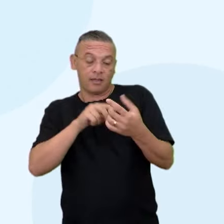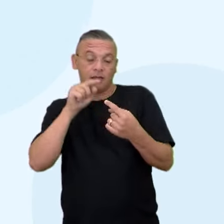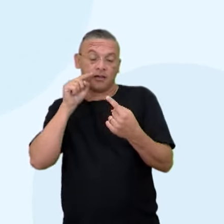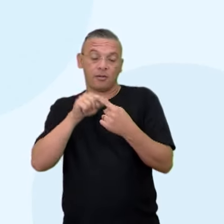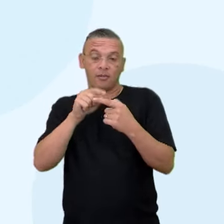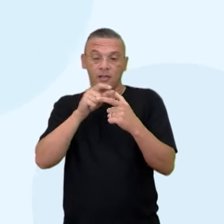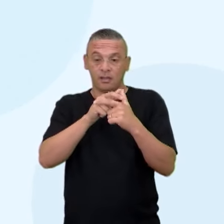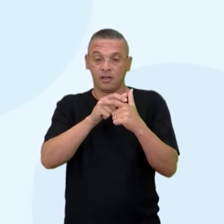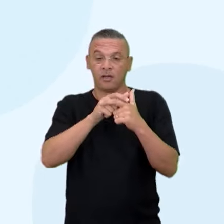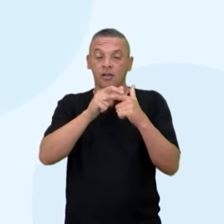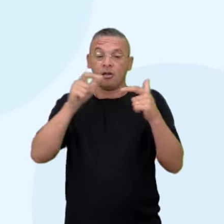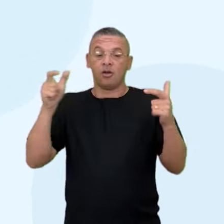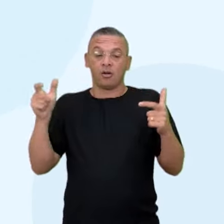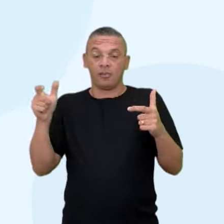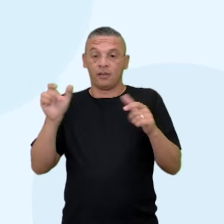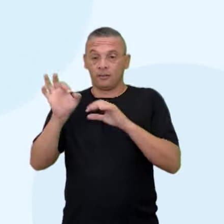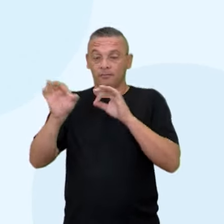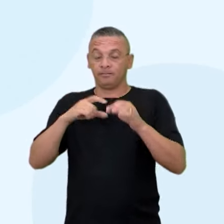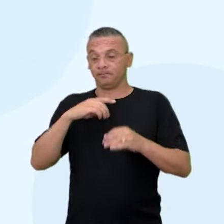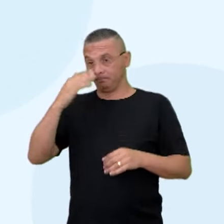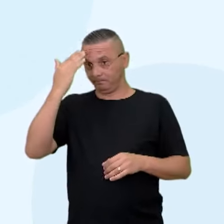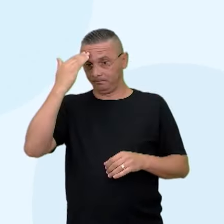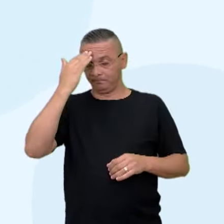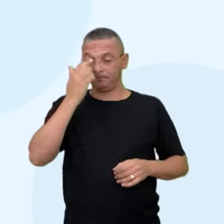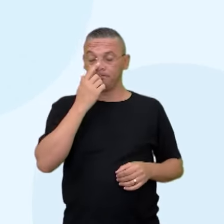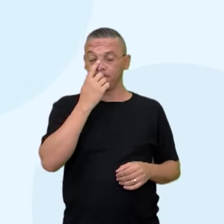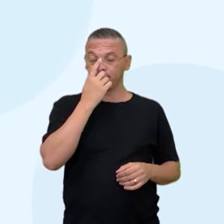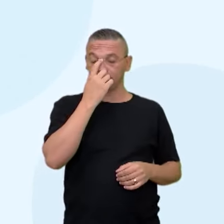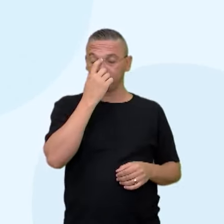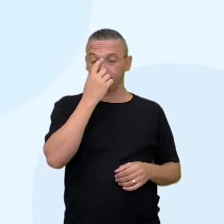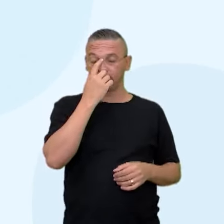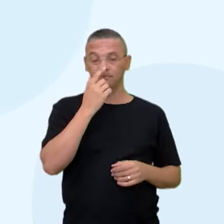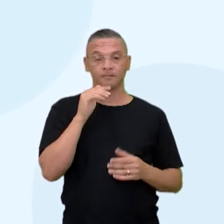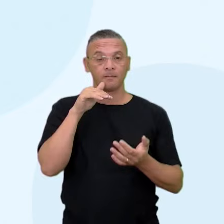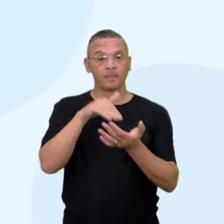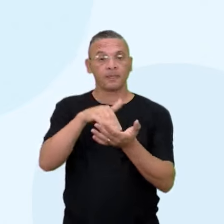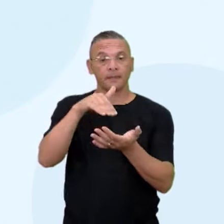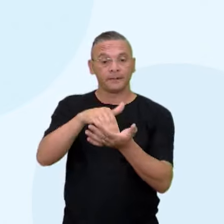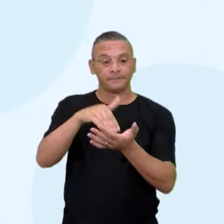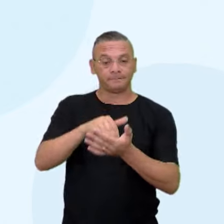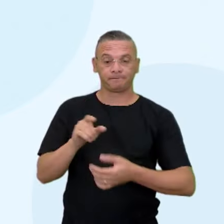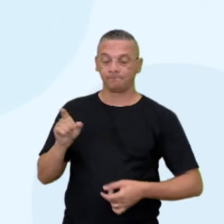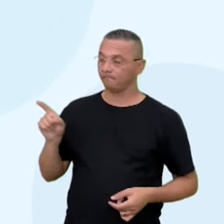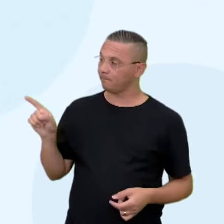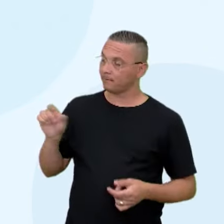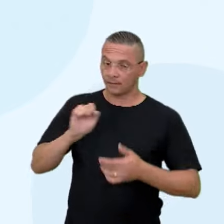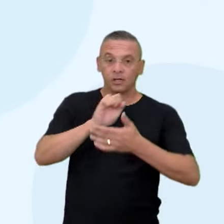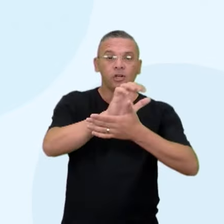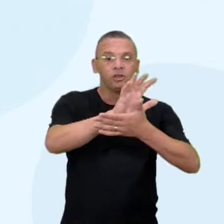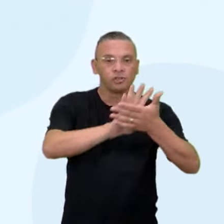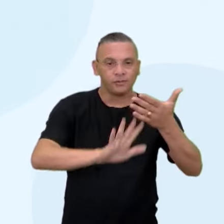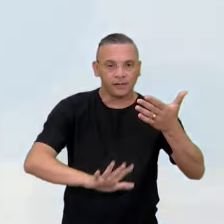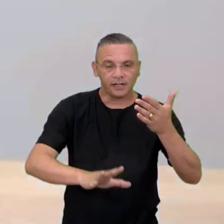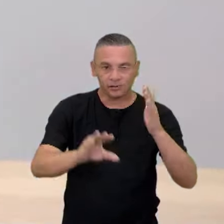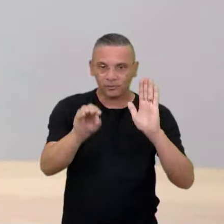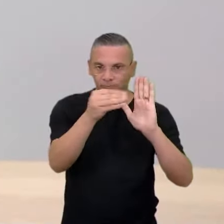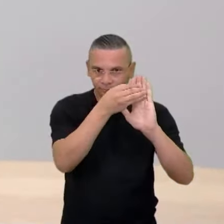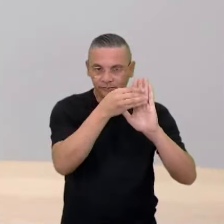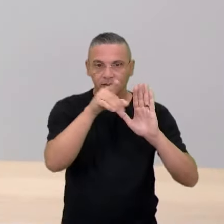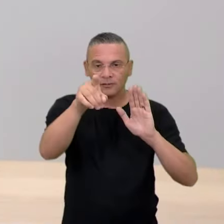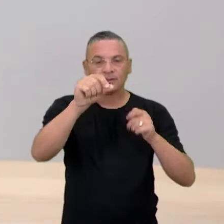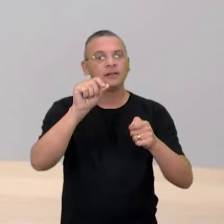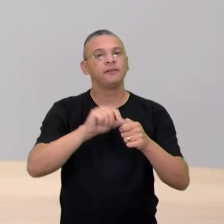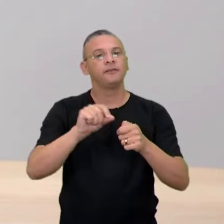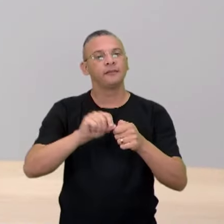aumentar aí o repertório, ok? E o último, não se esqueça de fazer a tarefa postada para essa aula. Toda vez que